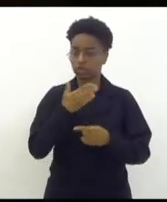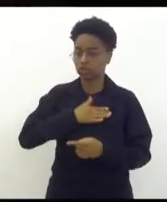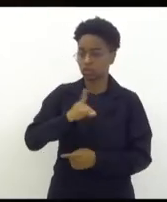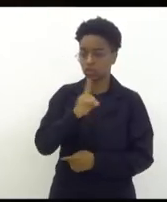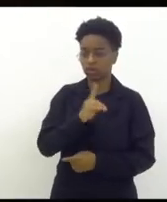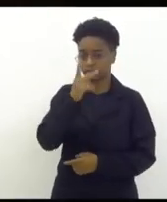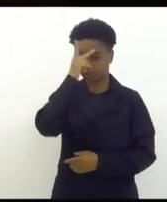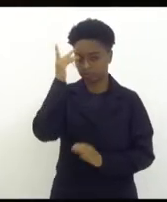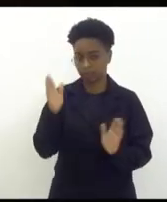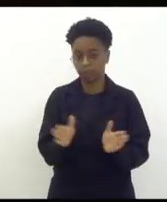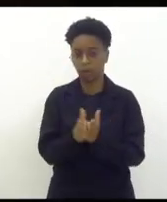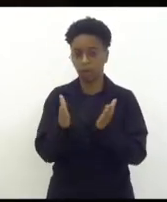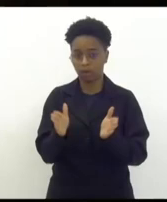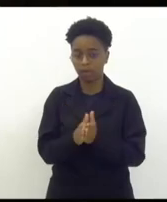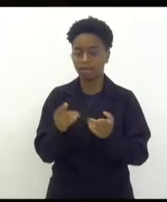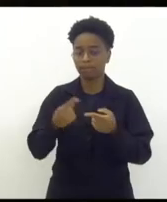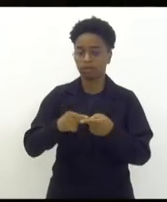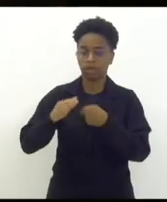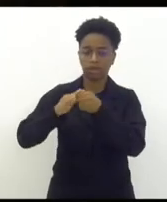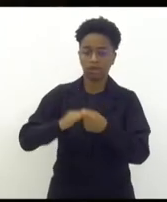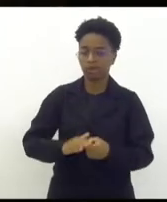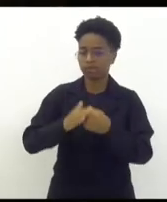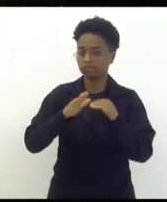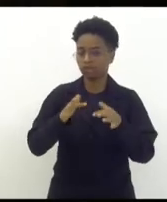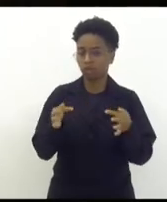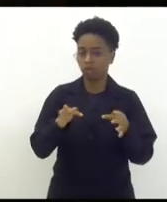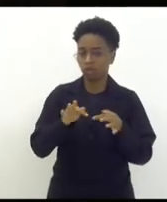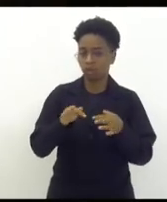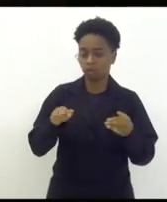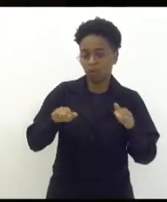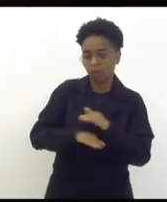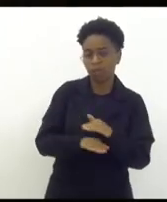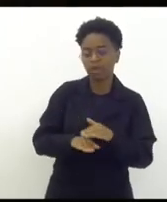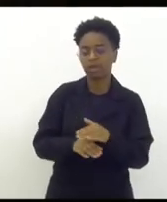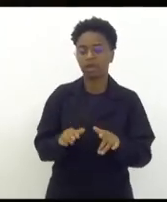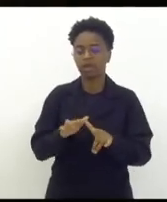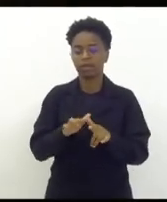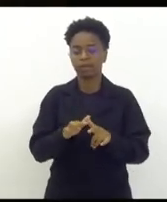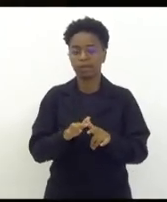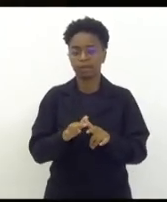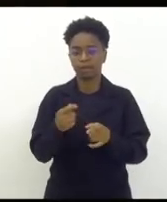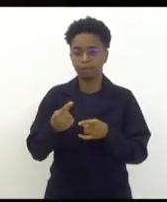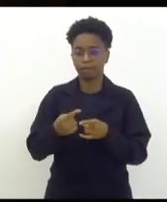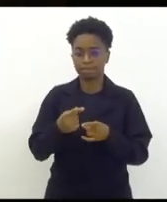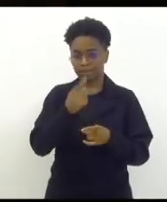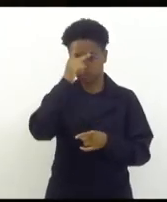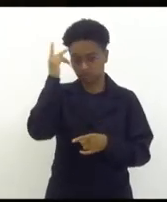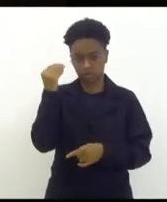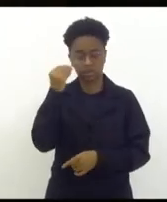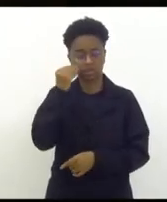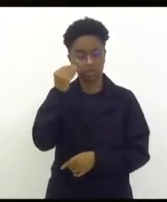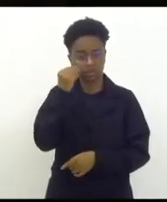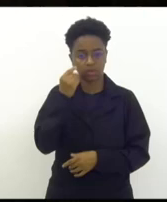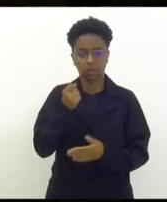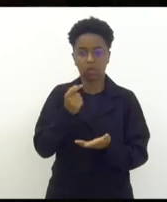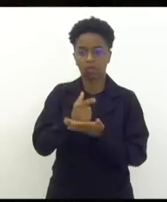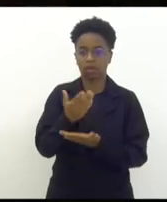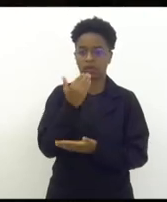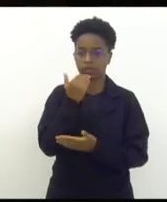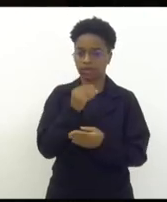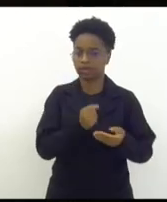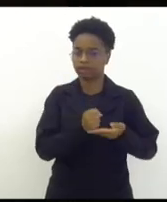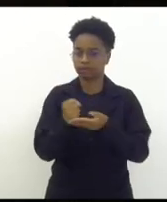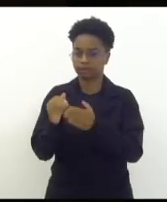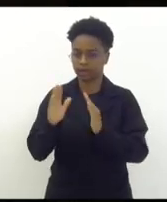dos mais pobres porque humilha com a sua milícia as pessoas que estão tentando levar o pão de cada dia para casa